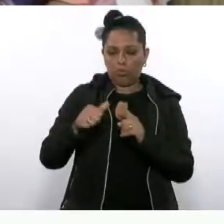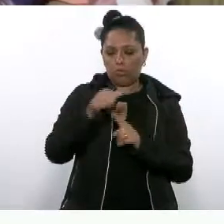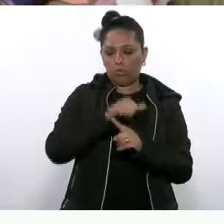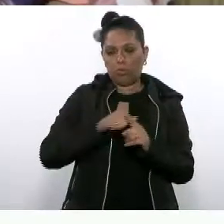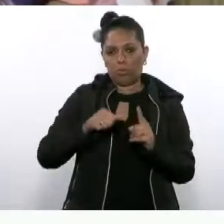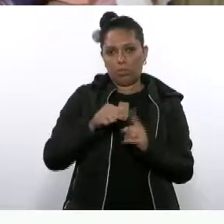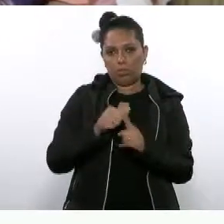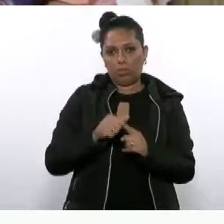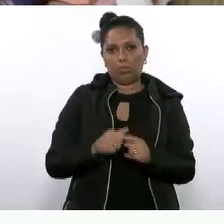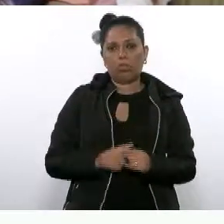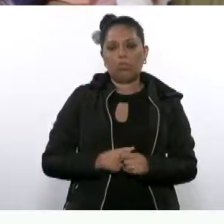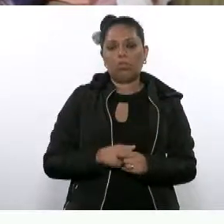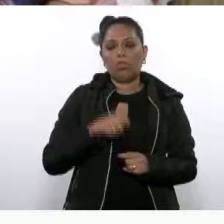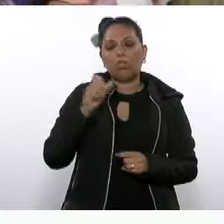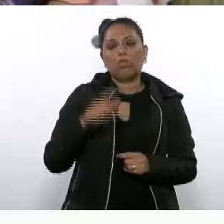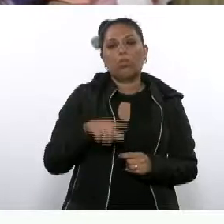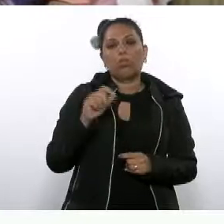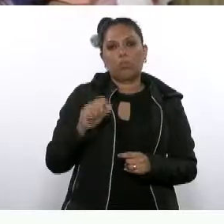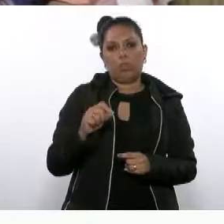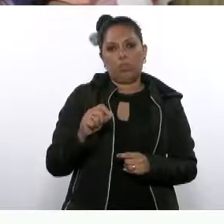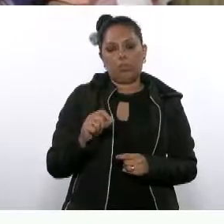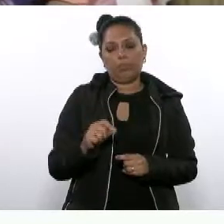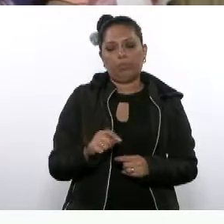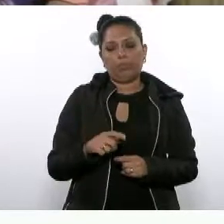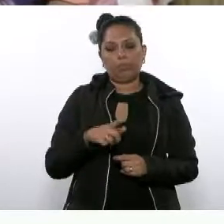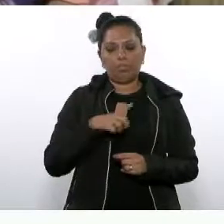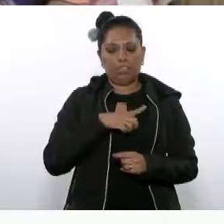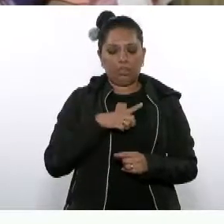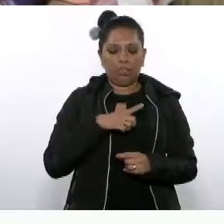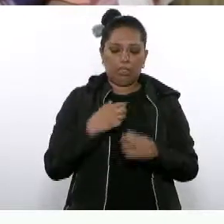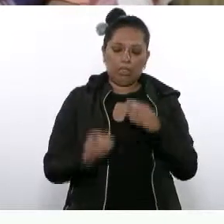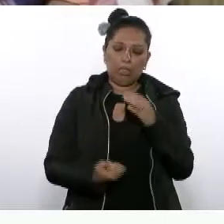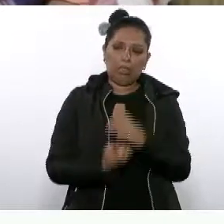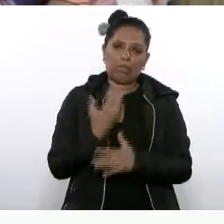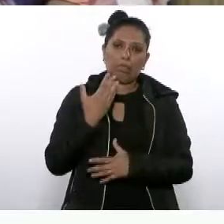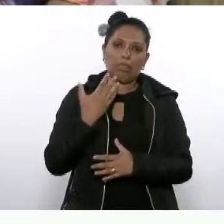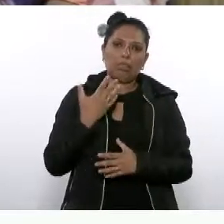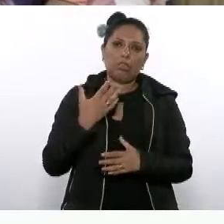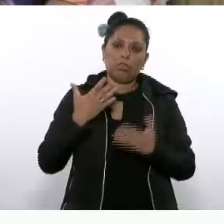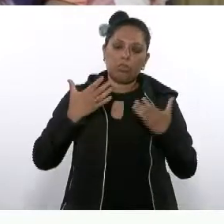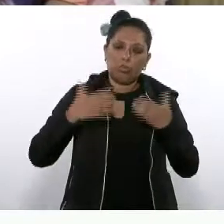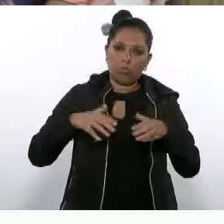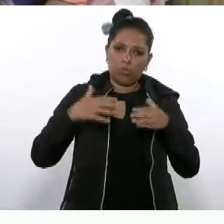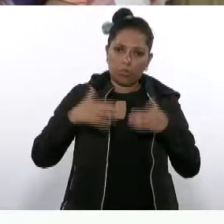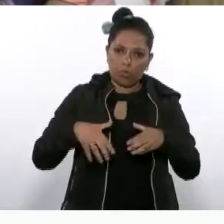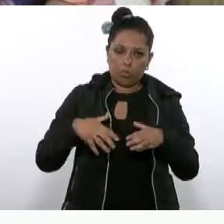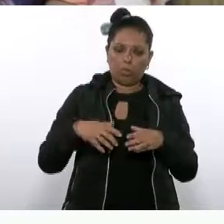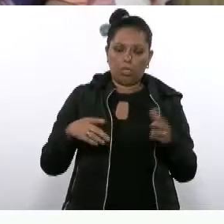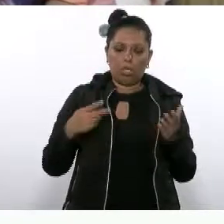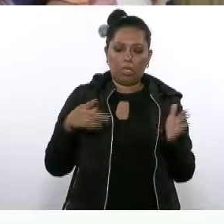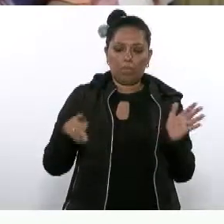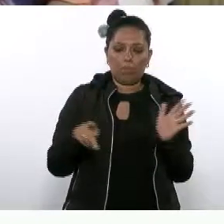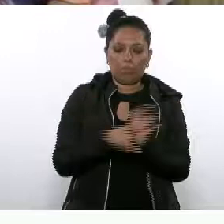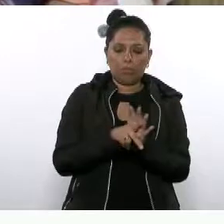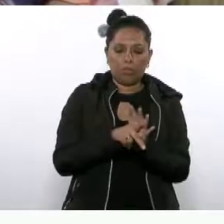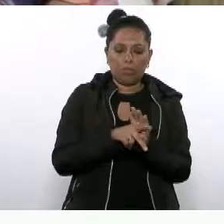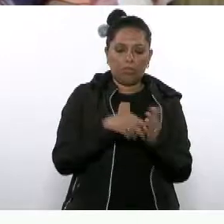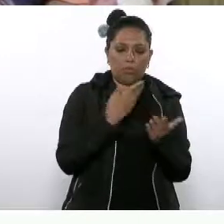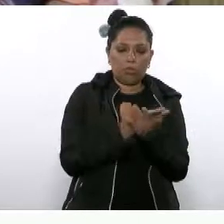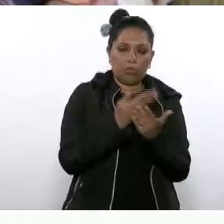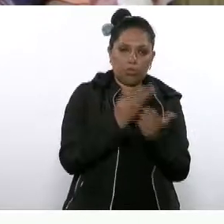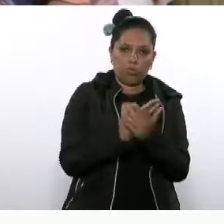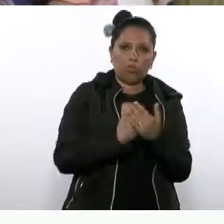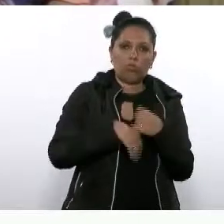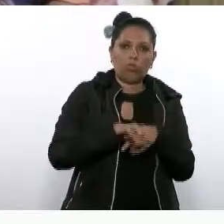que a ementa seria o seguinte: dispõe sobre a criação de concurso no âmbito das escolas estaduais do Estado do Rio